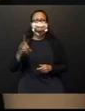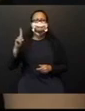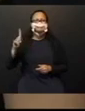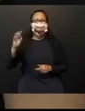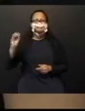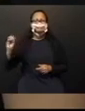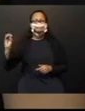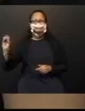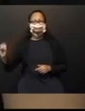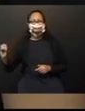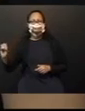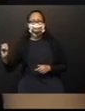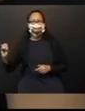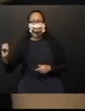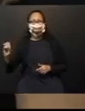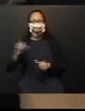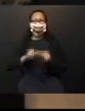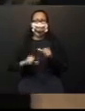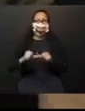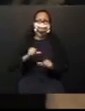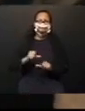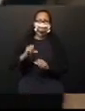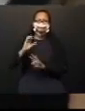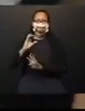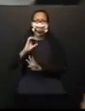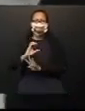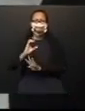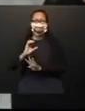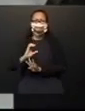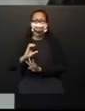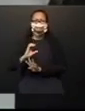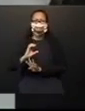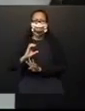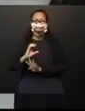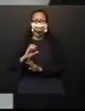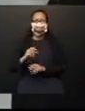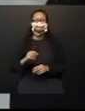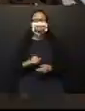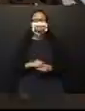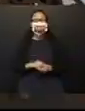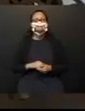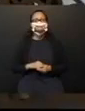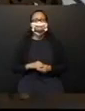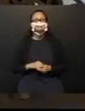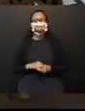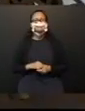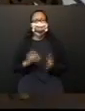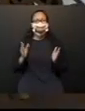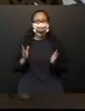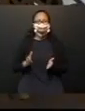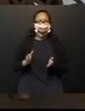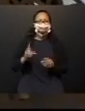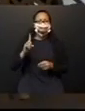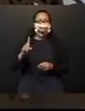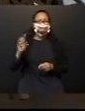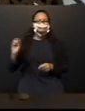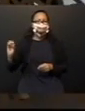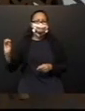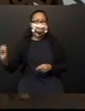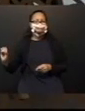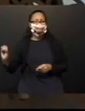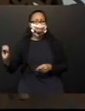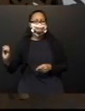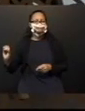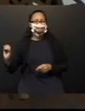a casinha dele, que é a centena. Ó, vamos continuar aqui, ó. Agora ficou o 100